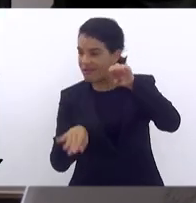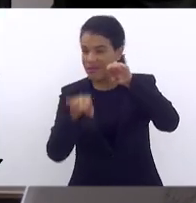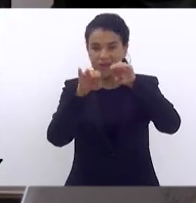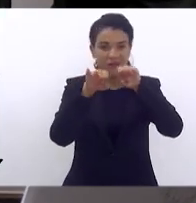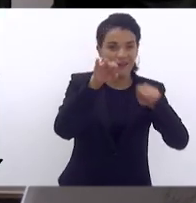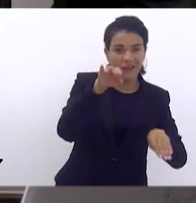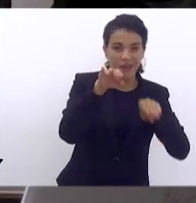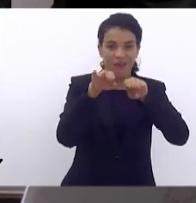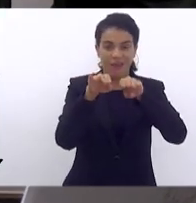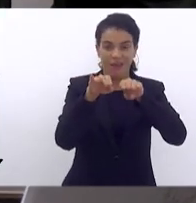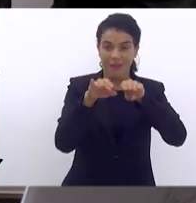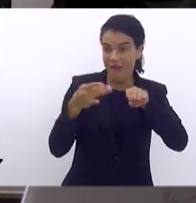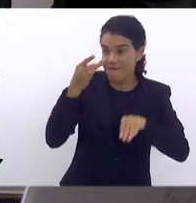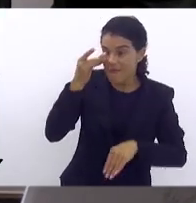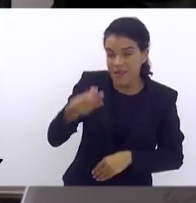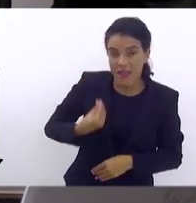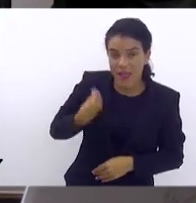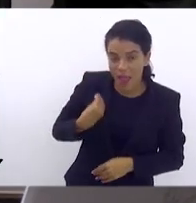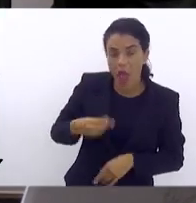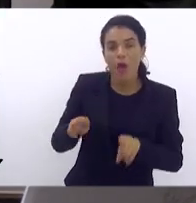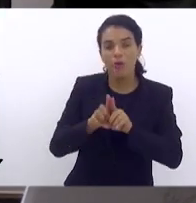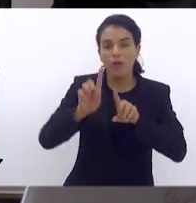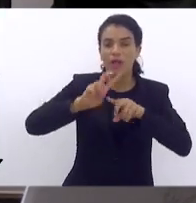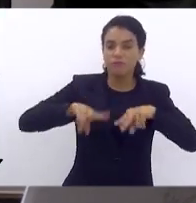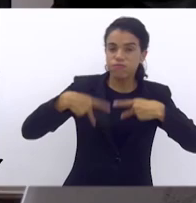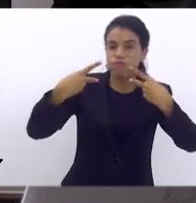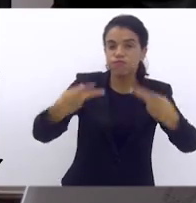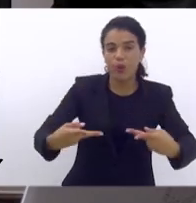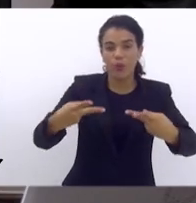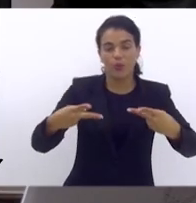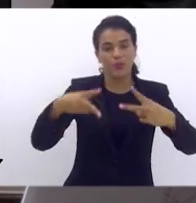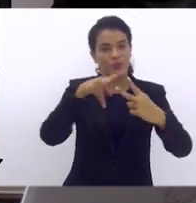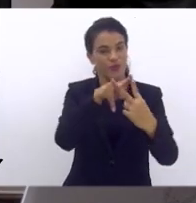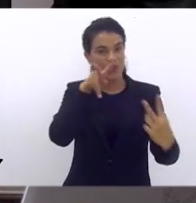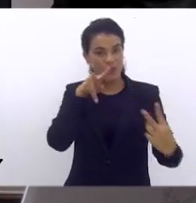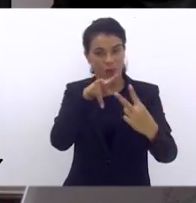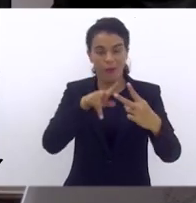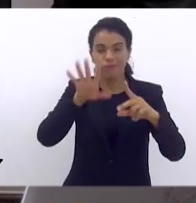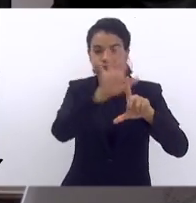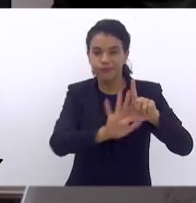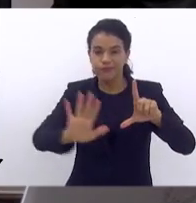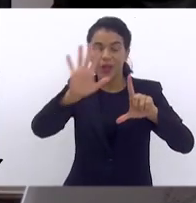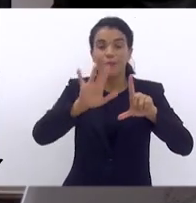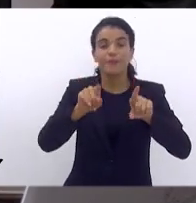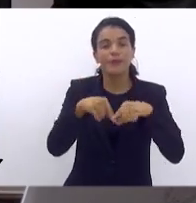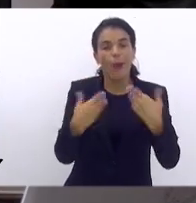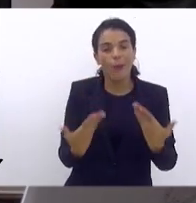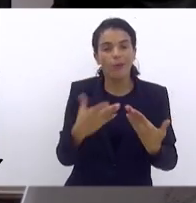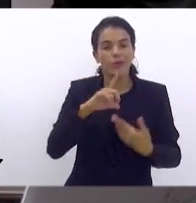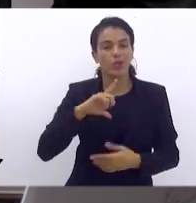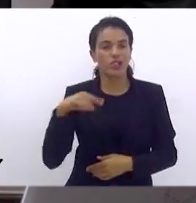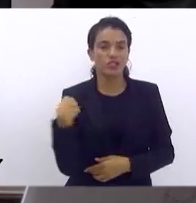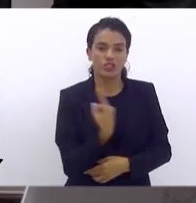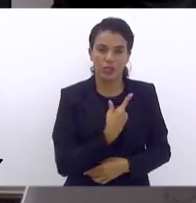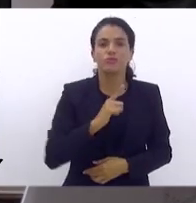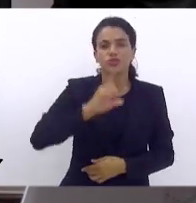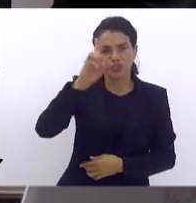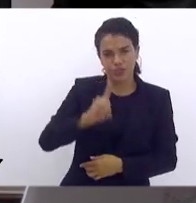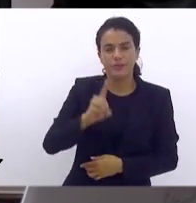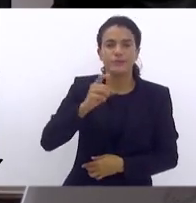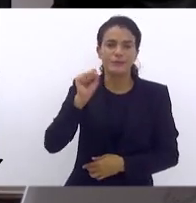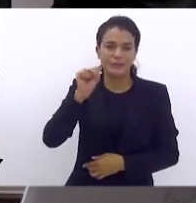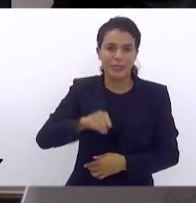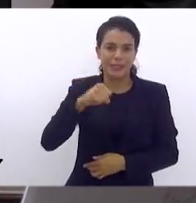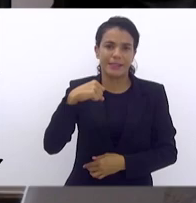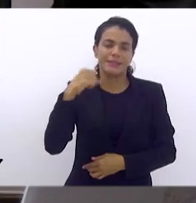aqui analógica elas se reproduzem na no ambiente digital Então apesar de todos os termos direitos a gente sabe